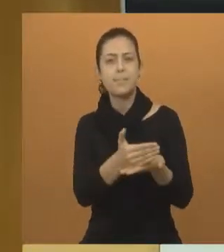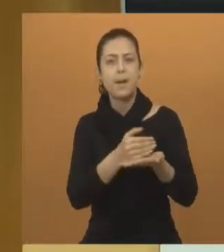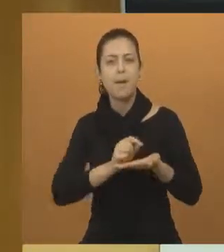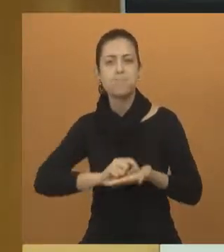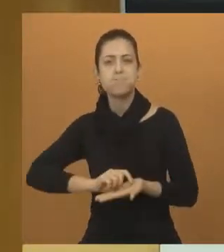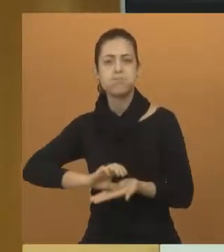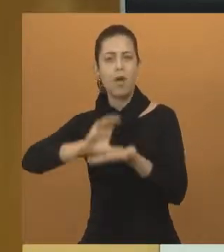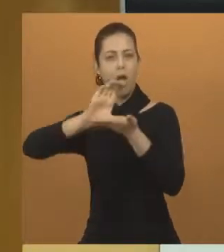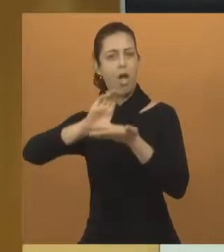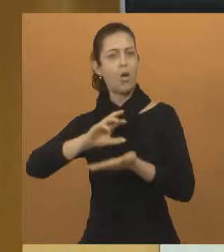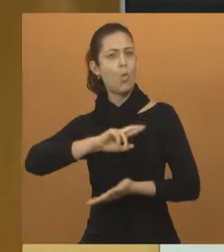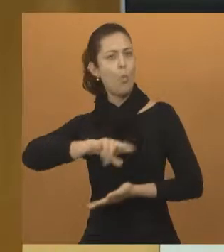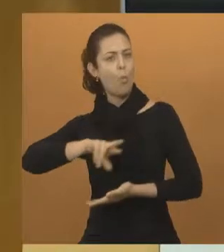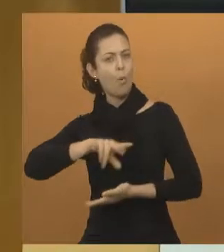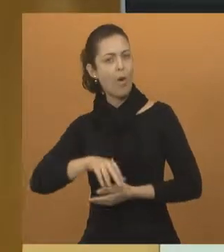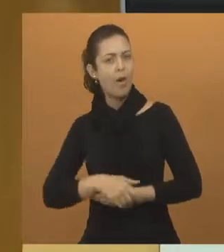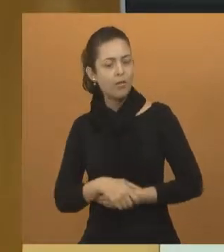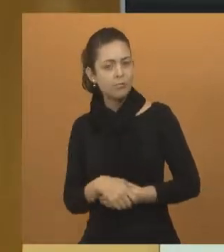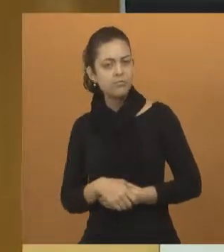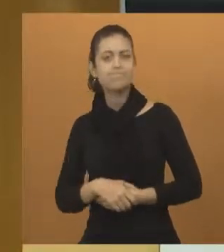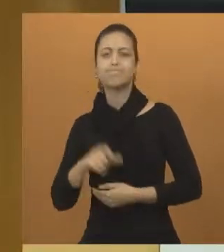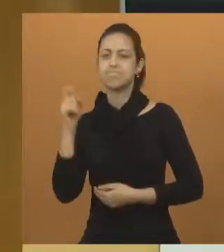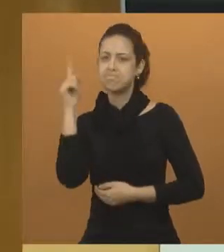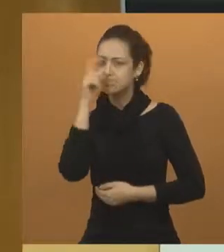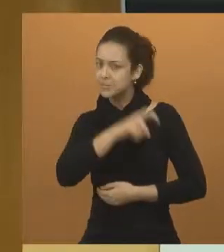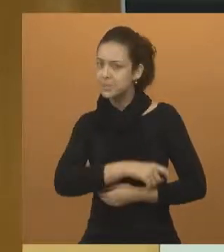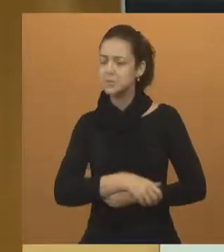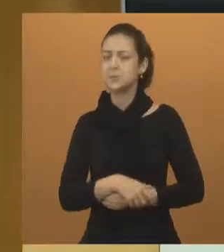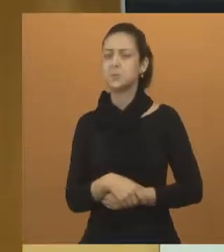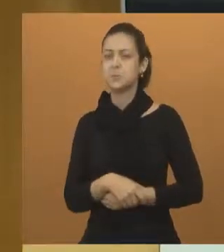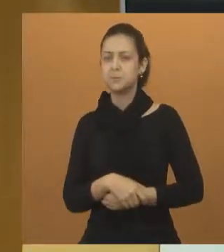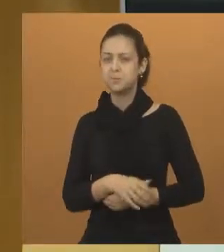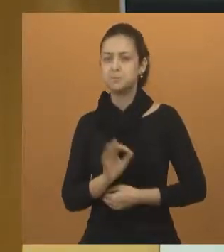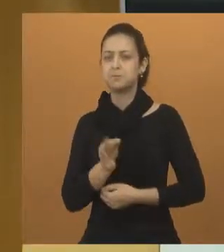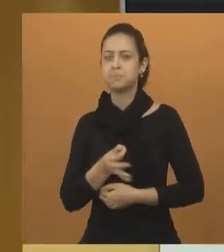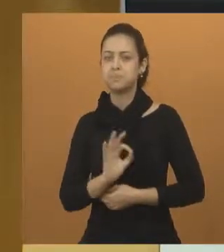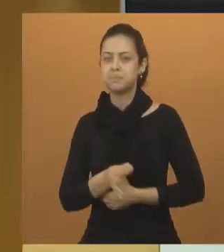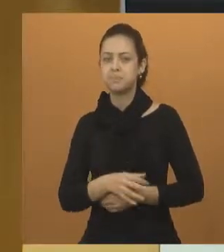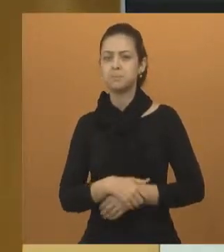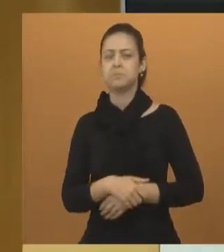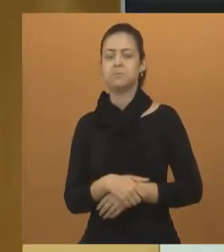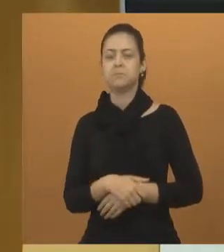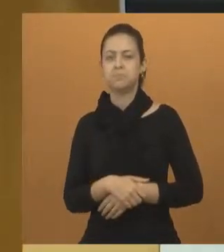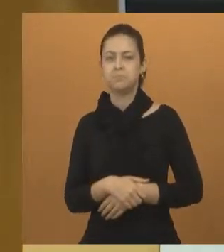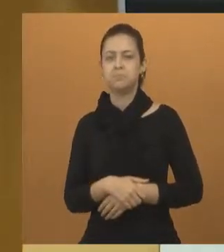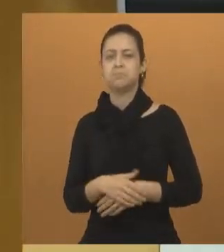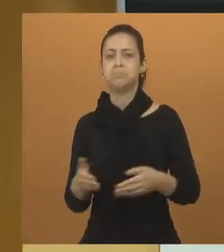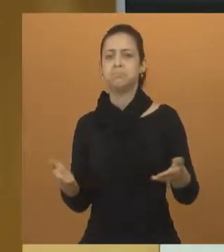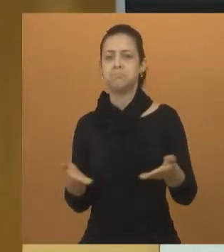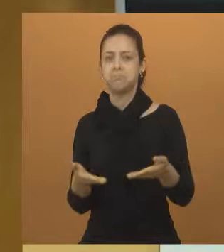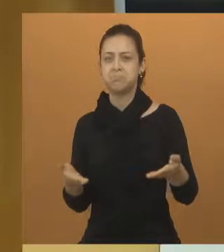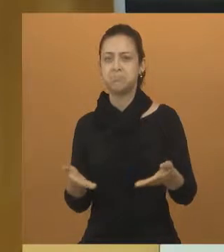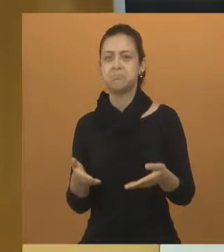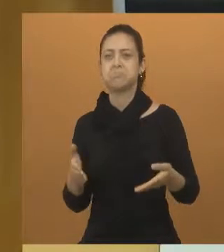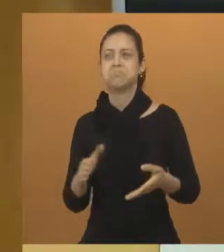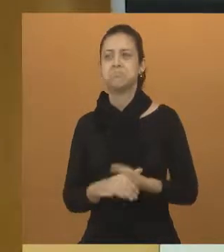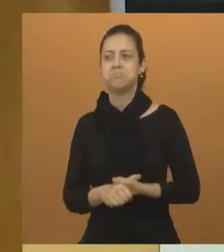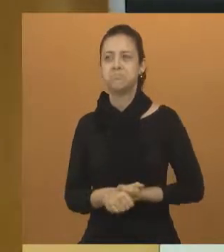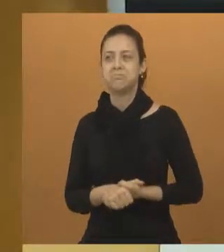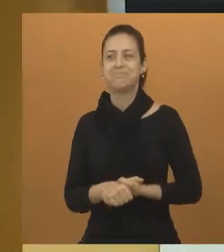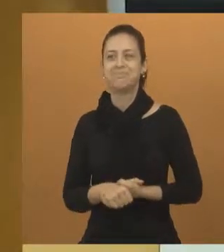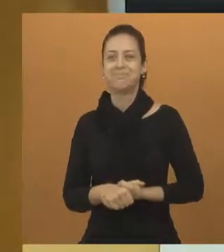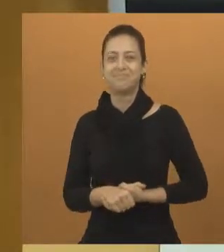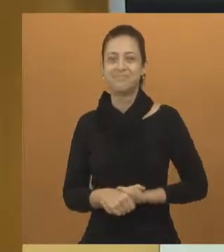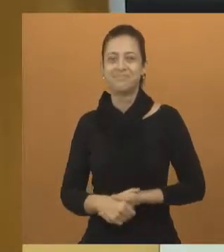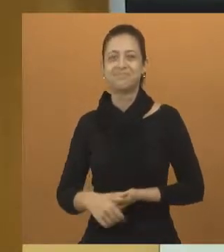gente sabemos a dificuldade que é. Tá certo? E hoje nós estamos aqui para votar